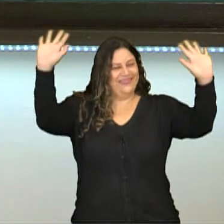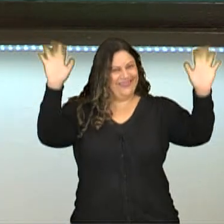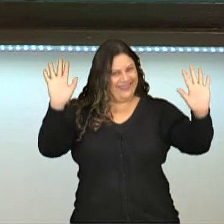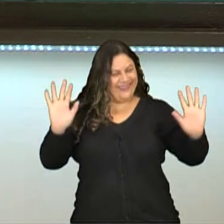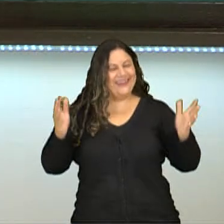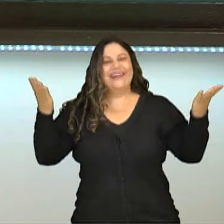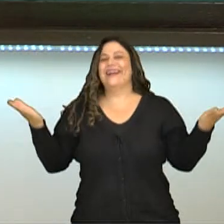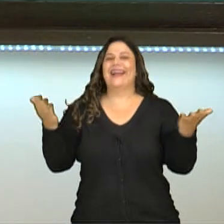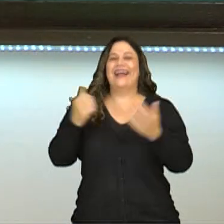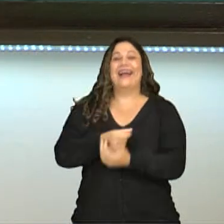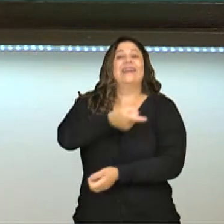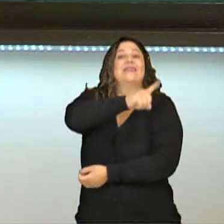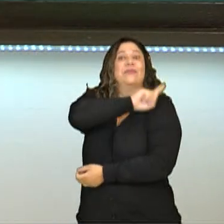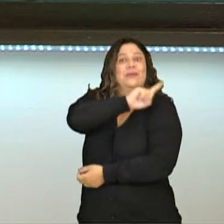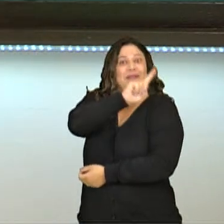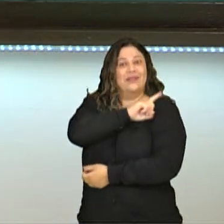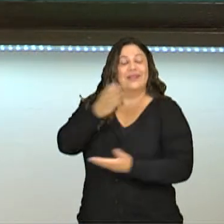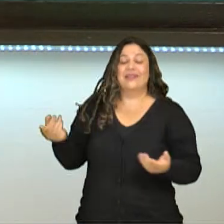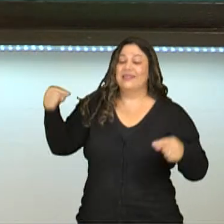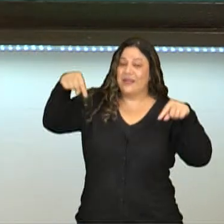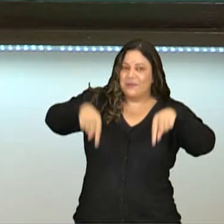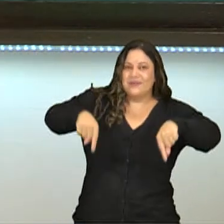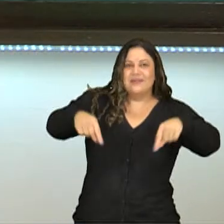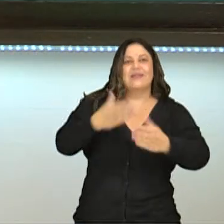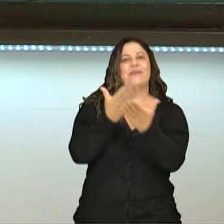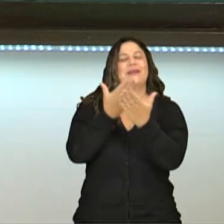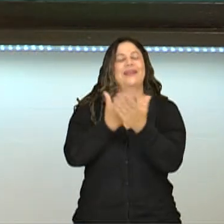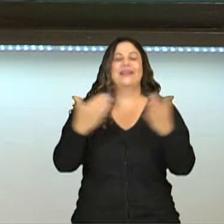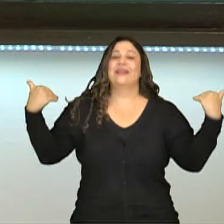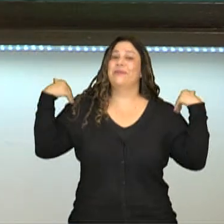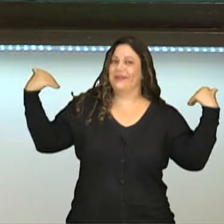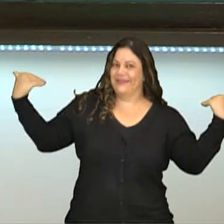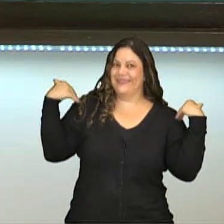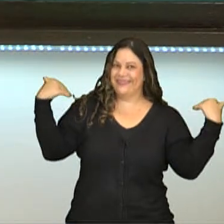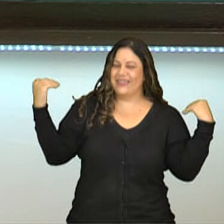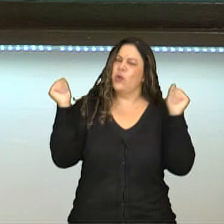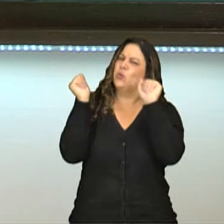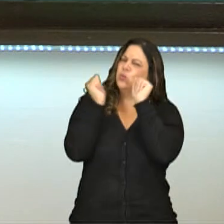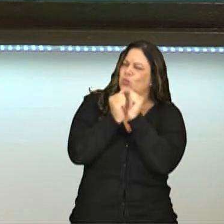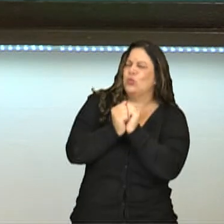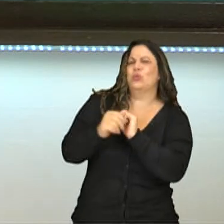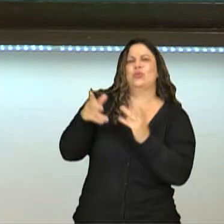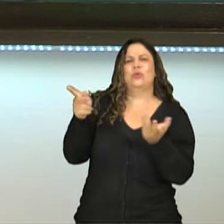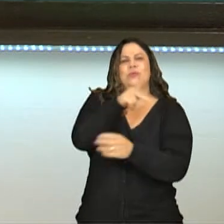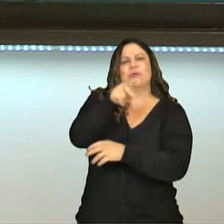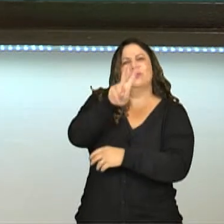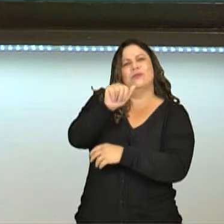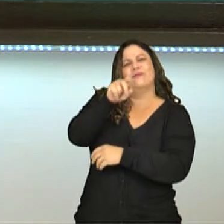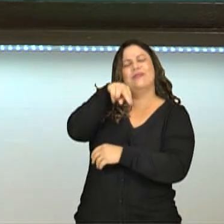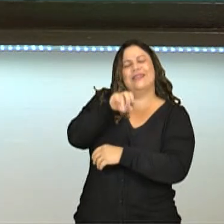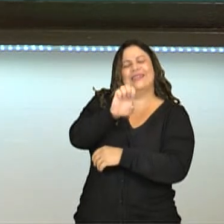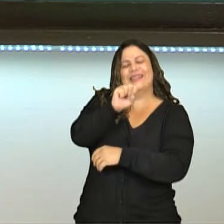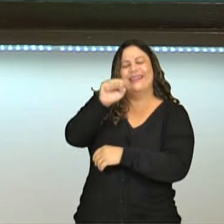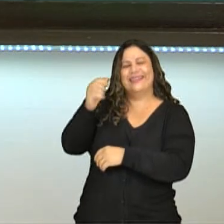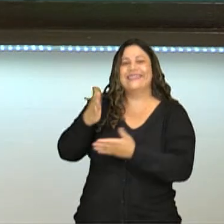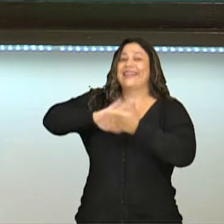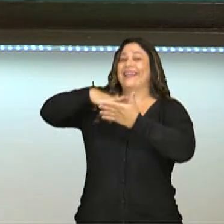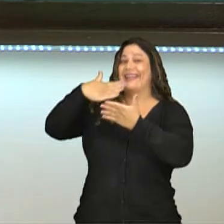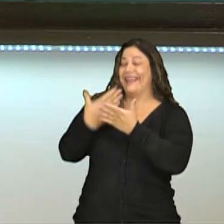Olá, estudantes da primeira série. Estamos aqui para mais uma aula de Educação Física comigo, professora Vanessa, e com a nossa